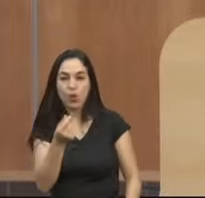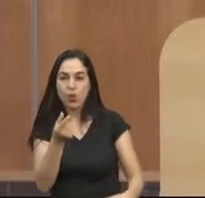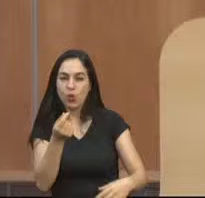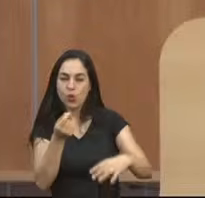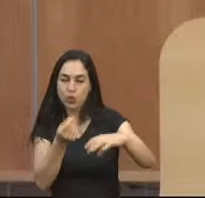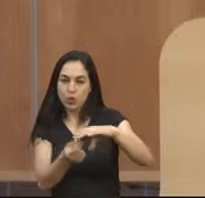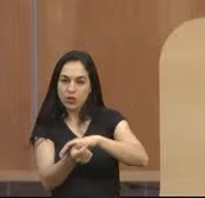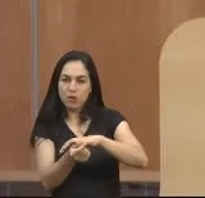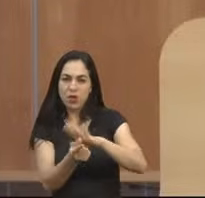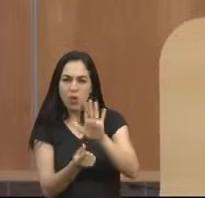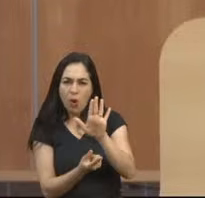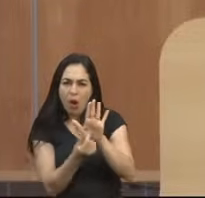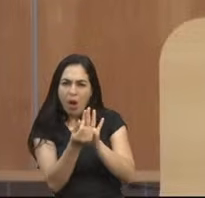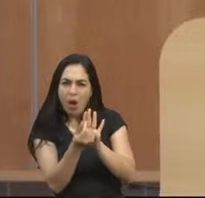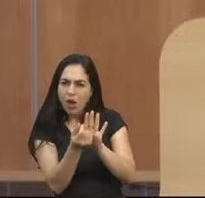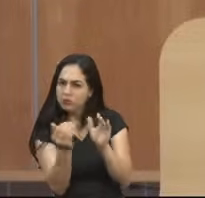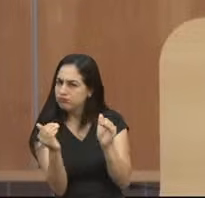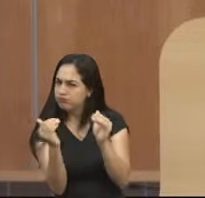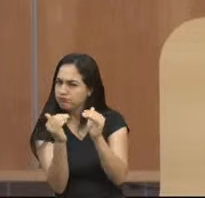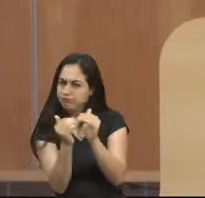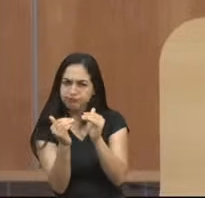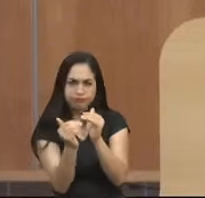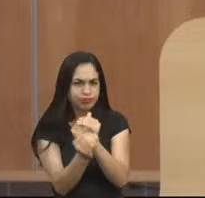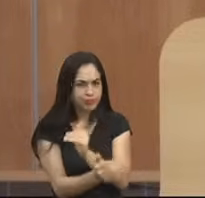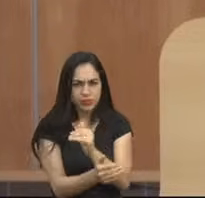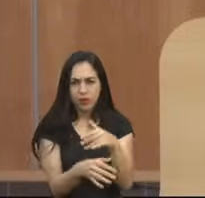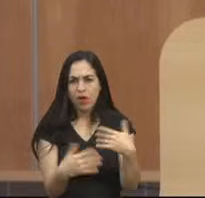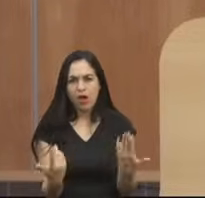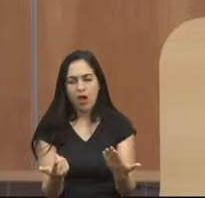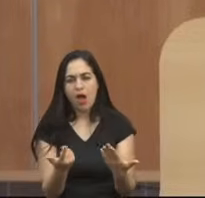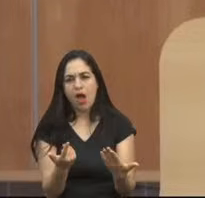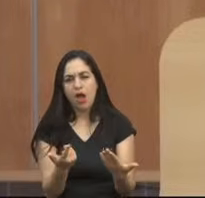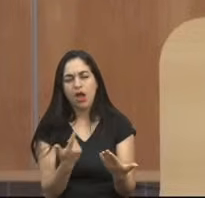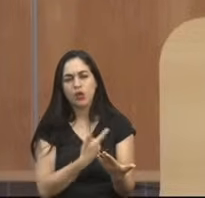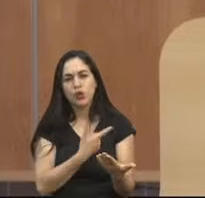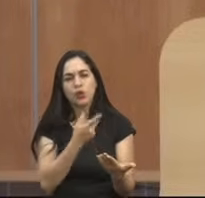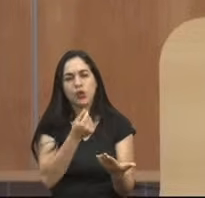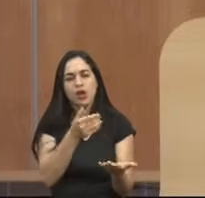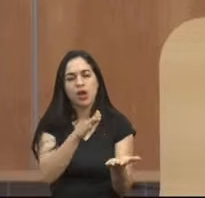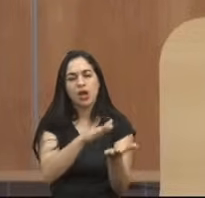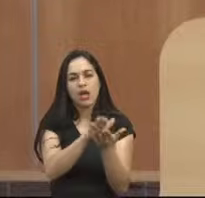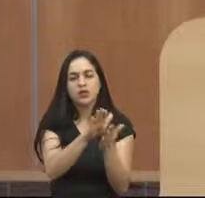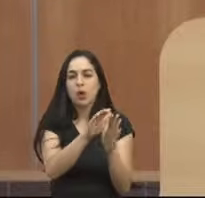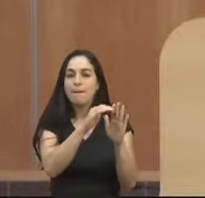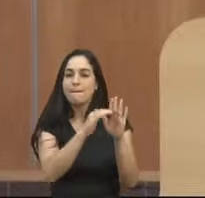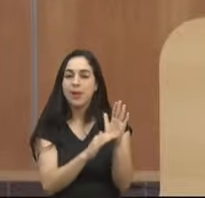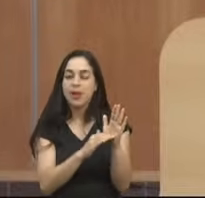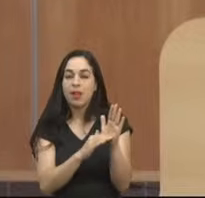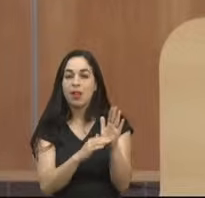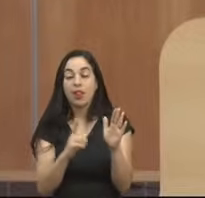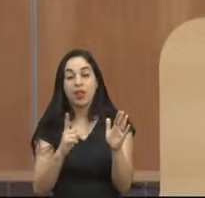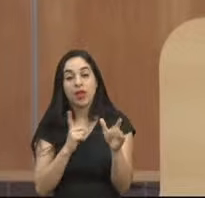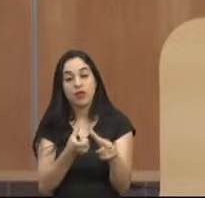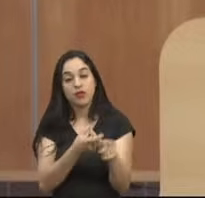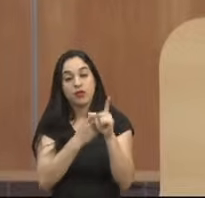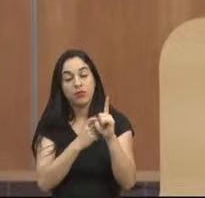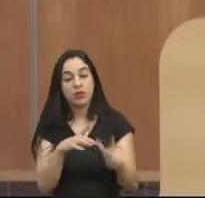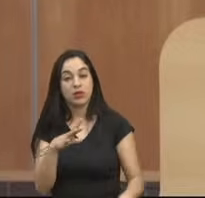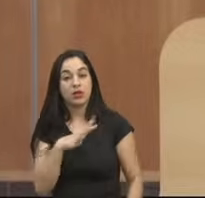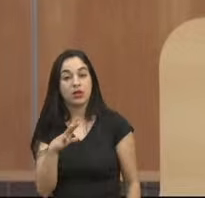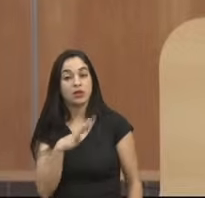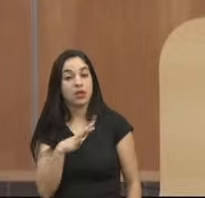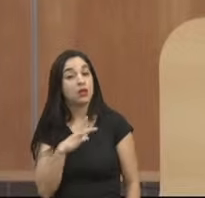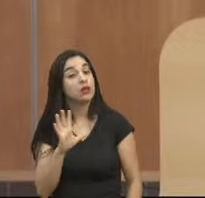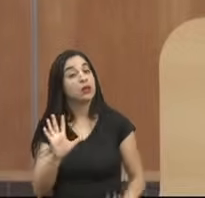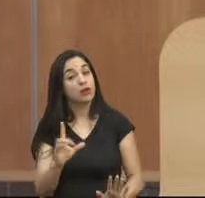gente arrecadou menos do que estava previsto, a gente gastou menos do que estava previsto, a gente teve endividamento da cidade. Então, alguma